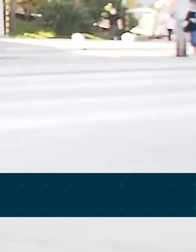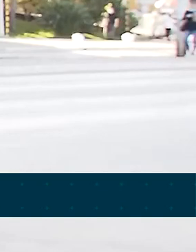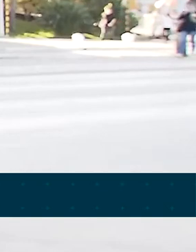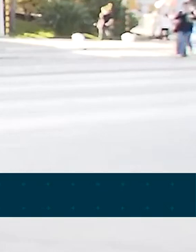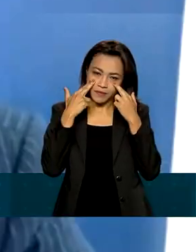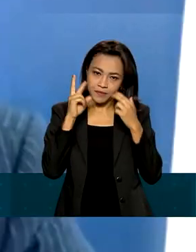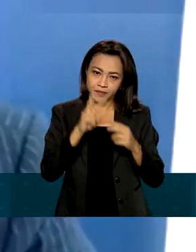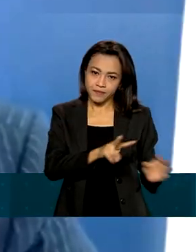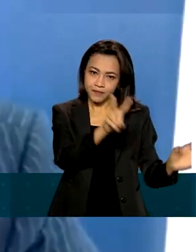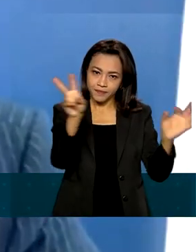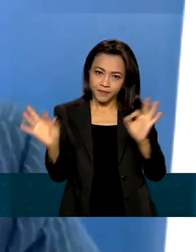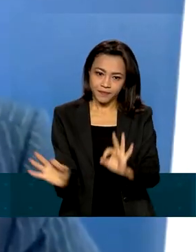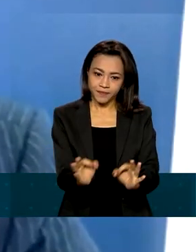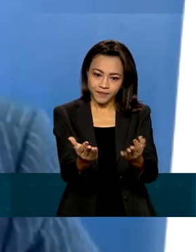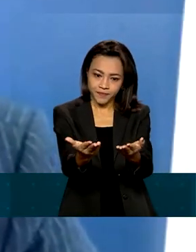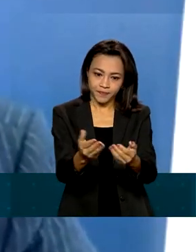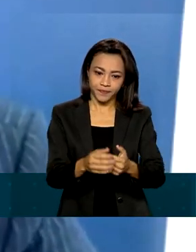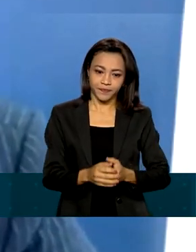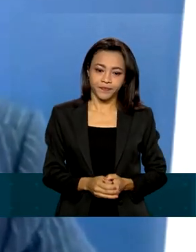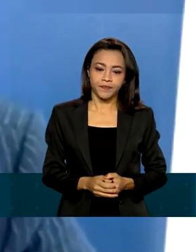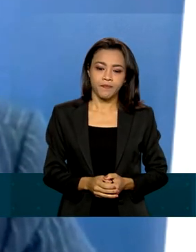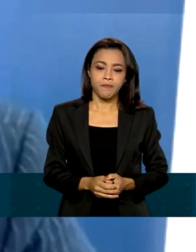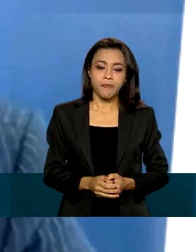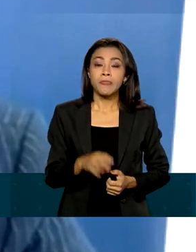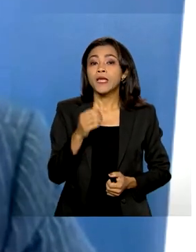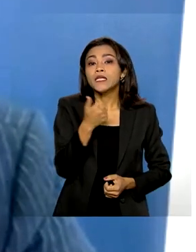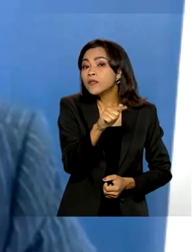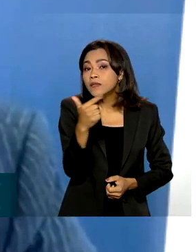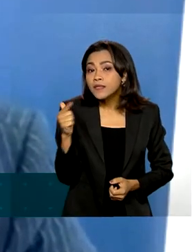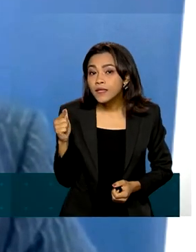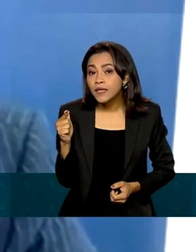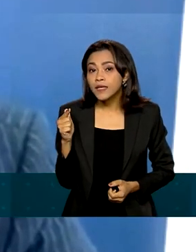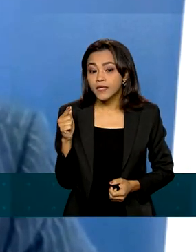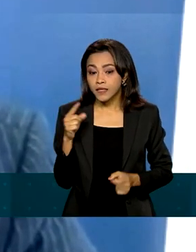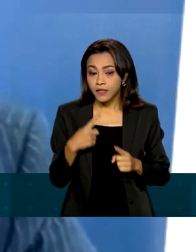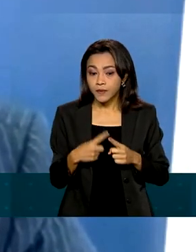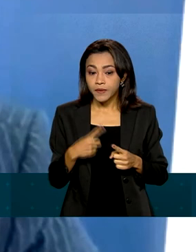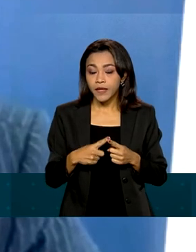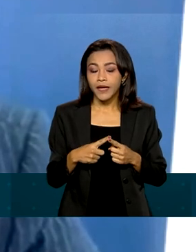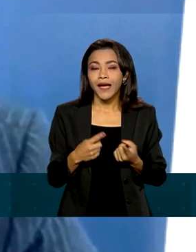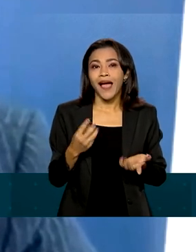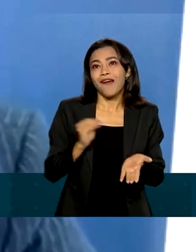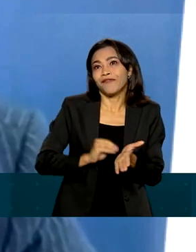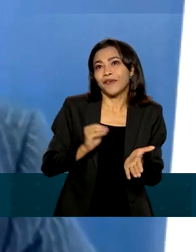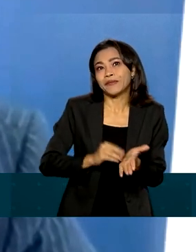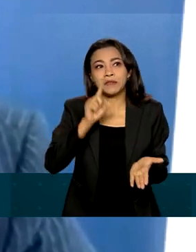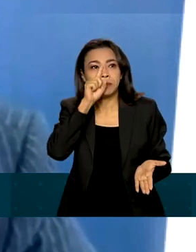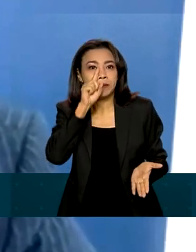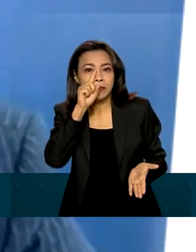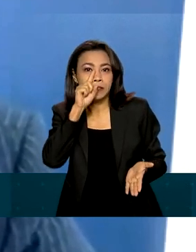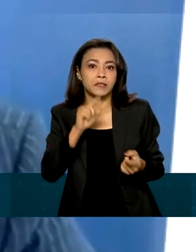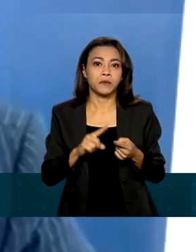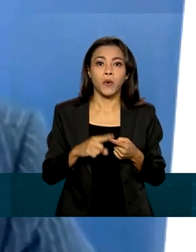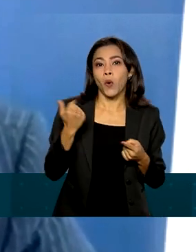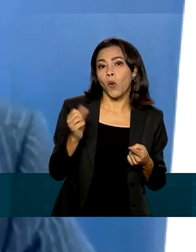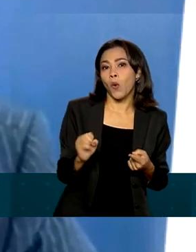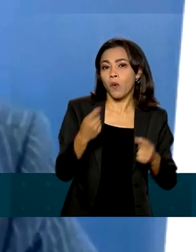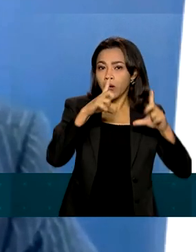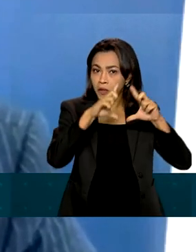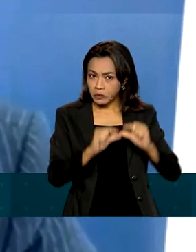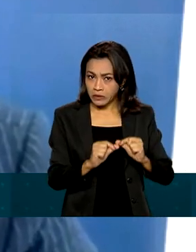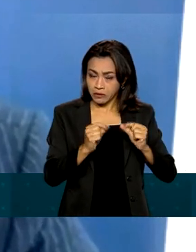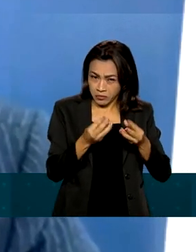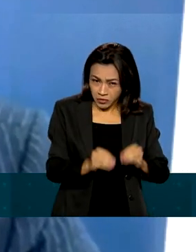assistir. Não se tem evidências que indiquem a ausência de risco ou mesmo redução de danos e,